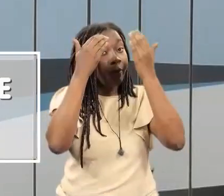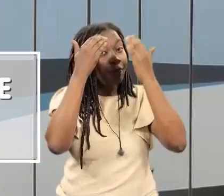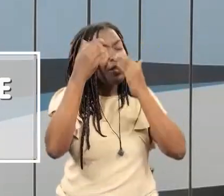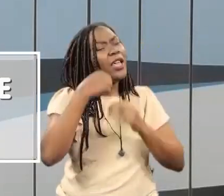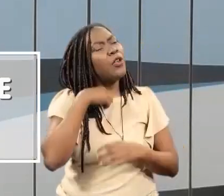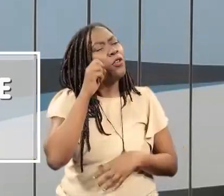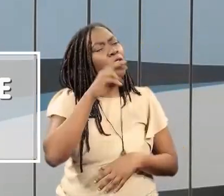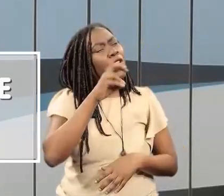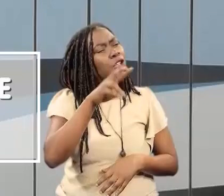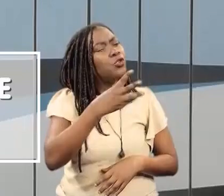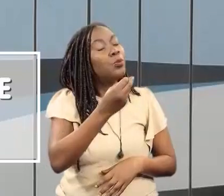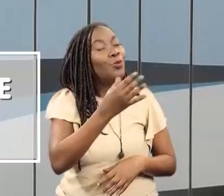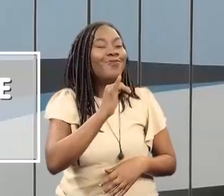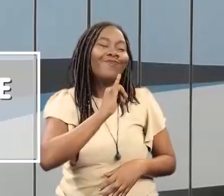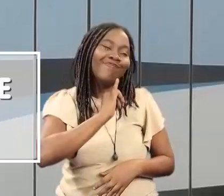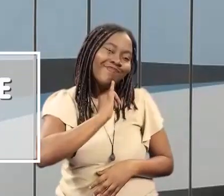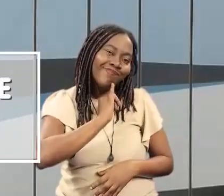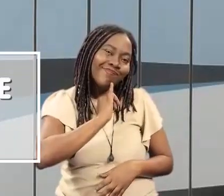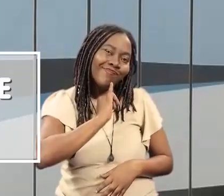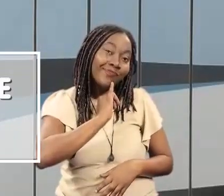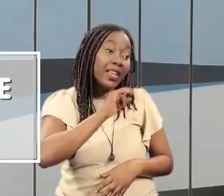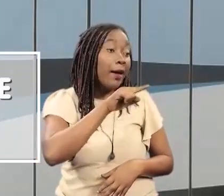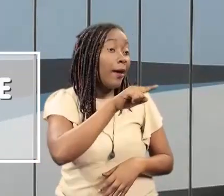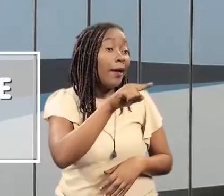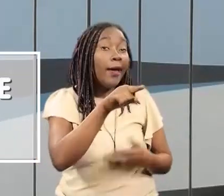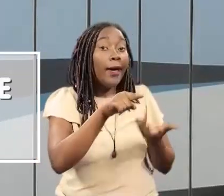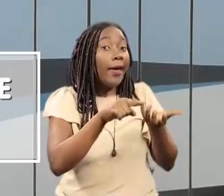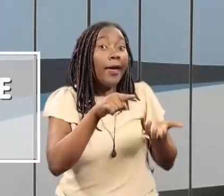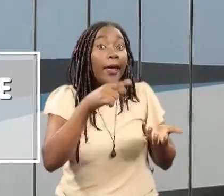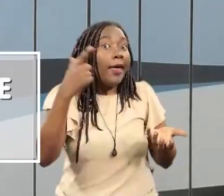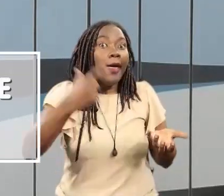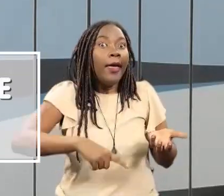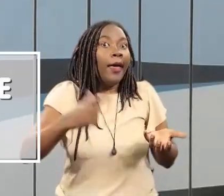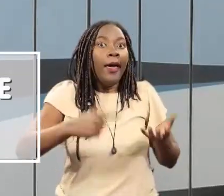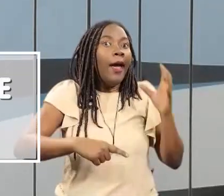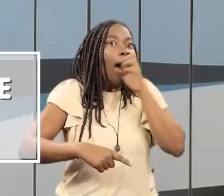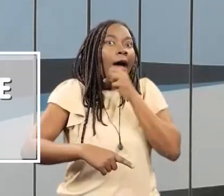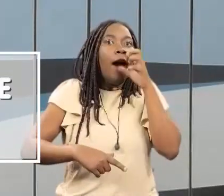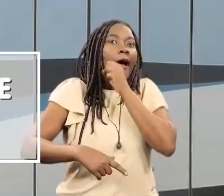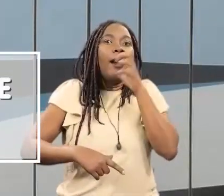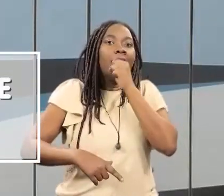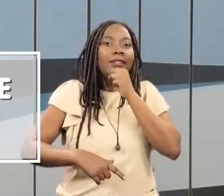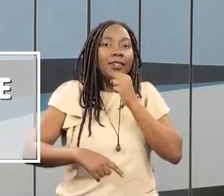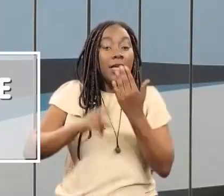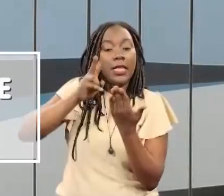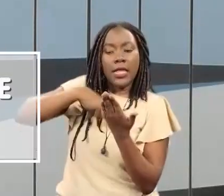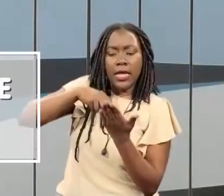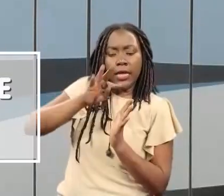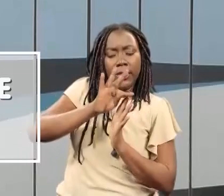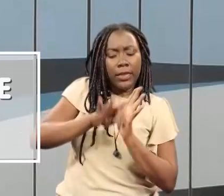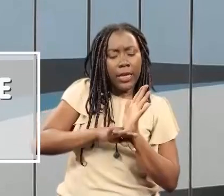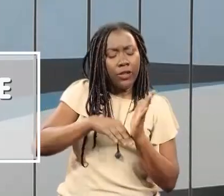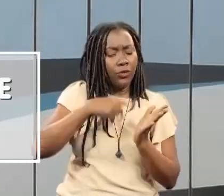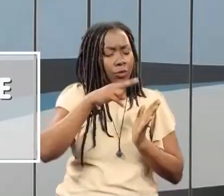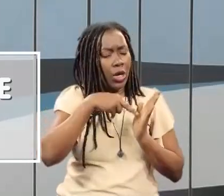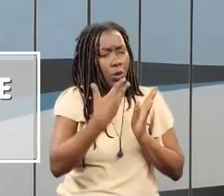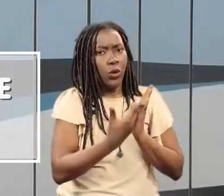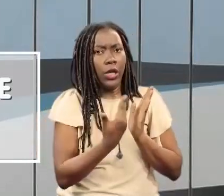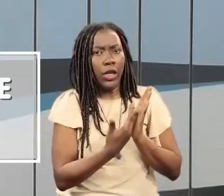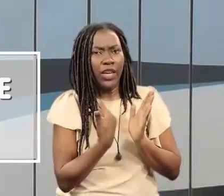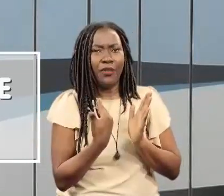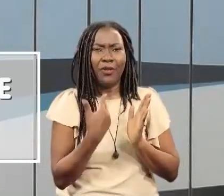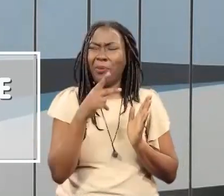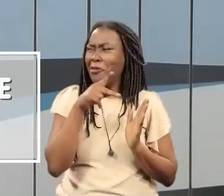vejo muito, infelizmente, eles querem muito imediatismo. Então, ler um texto, ler um livro, a professora é